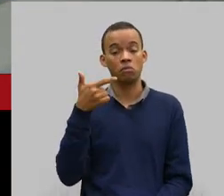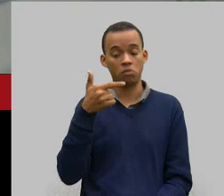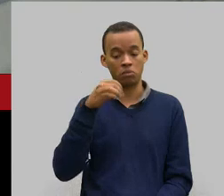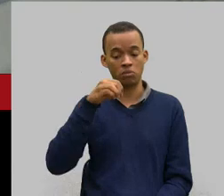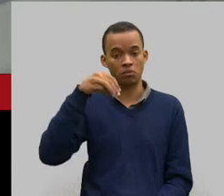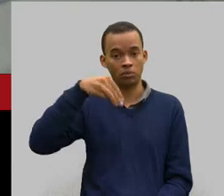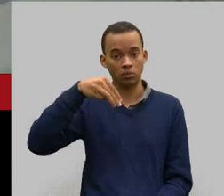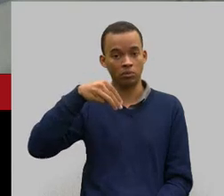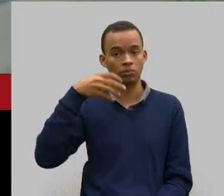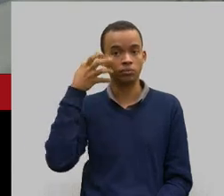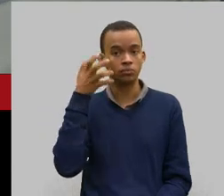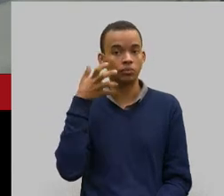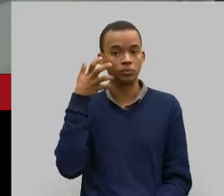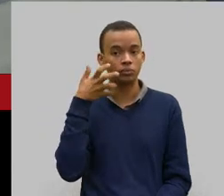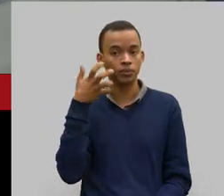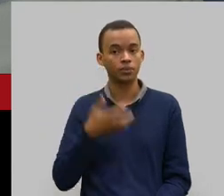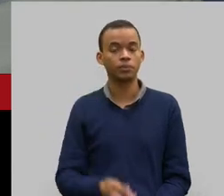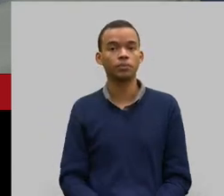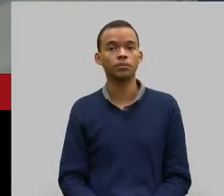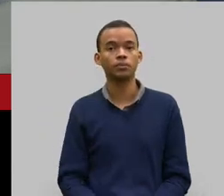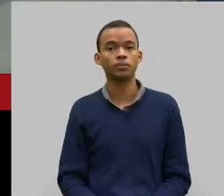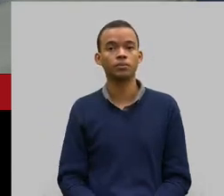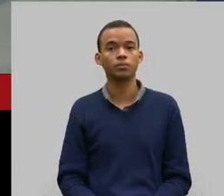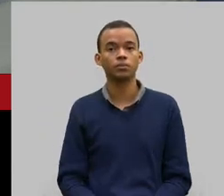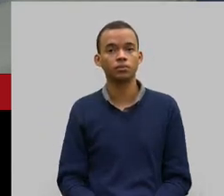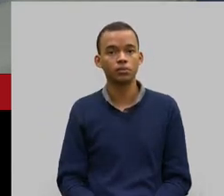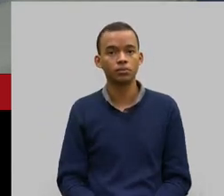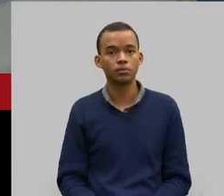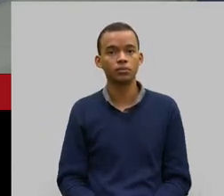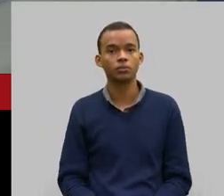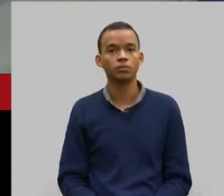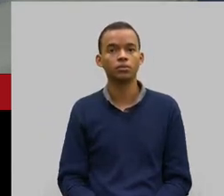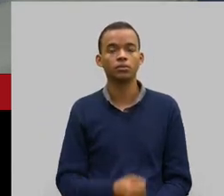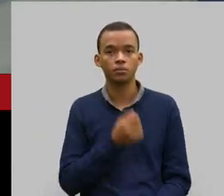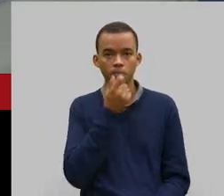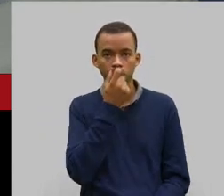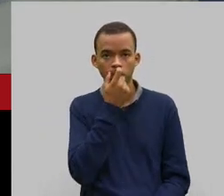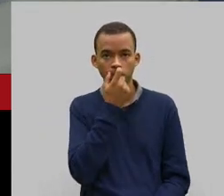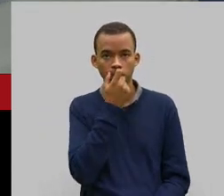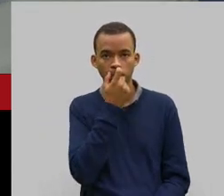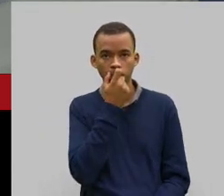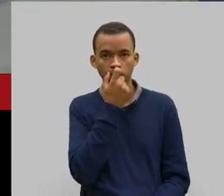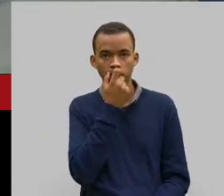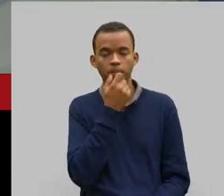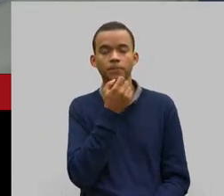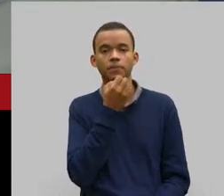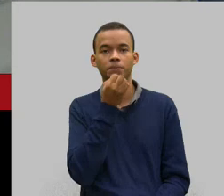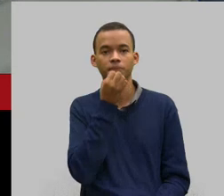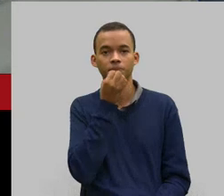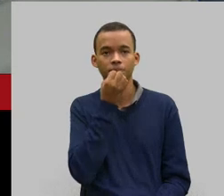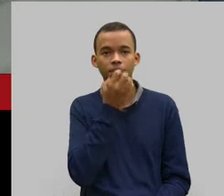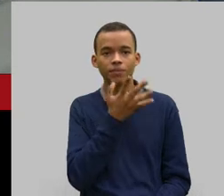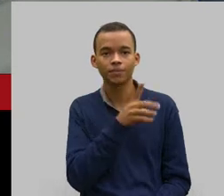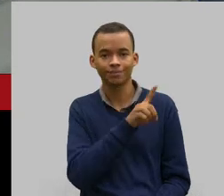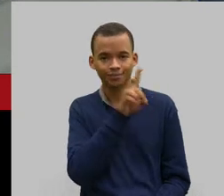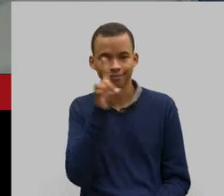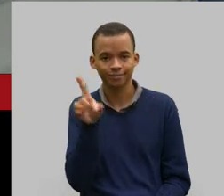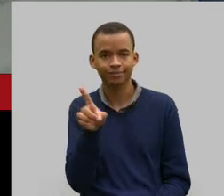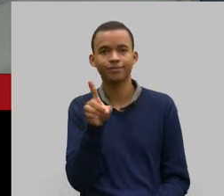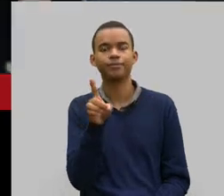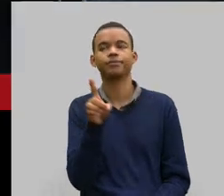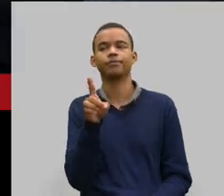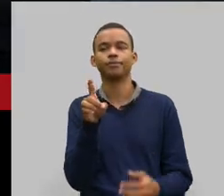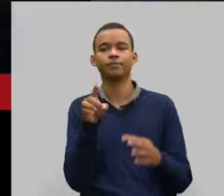exposição Olá senhores e senhores aqui cinto Presidente Gil demais